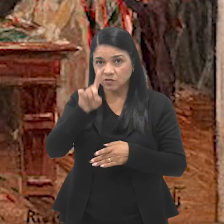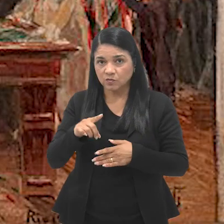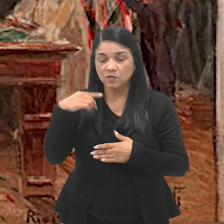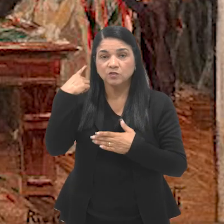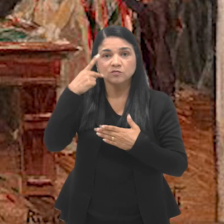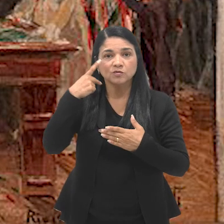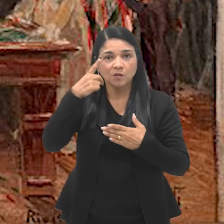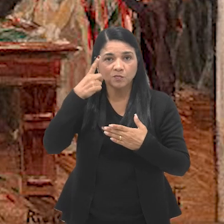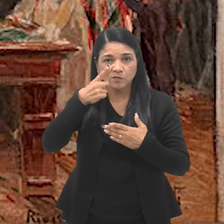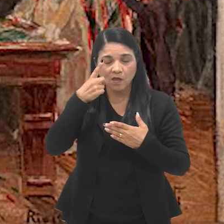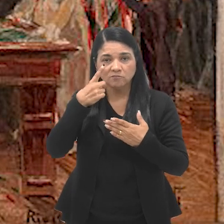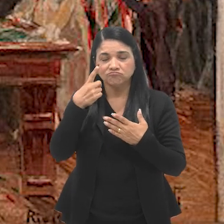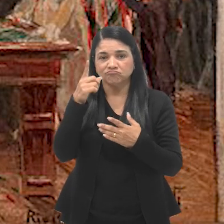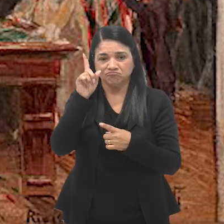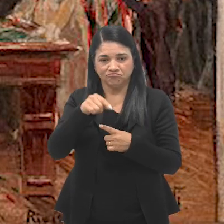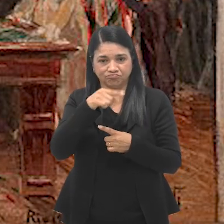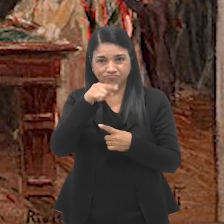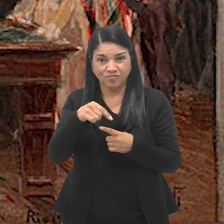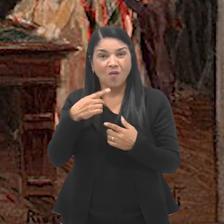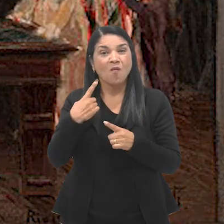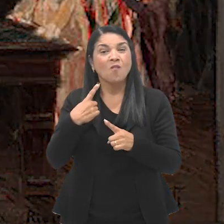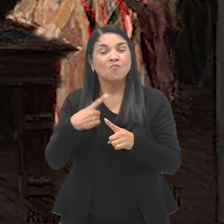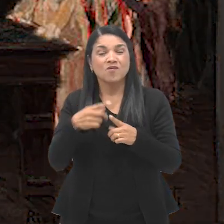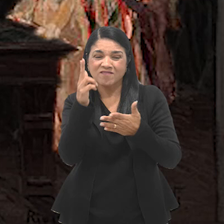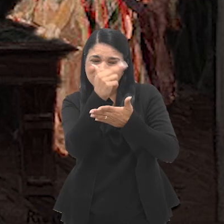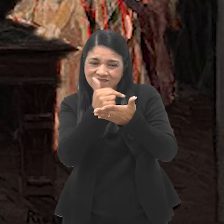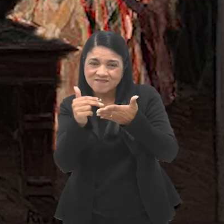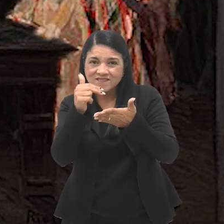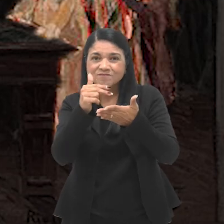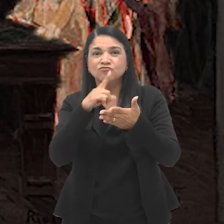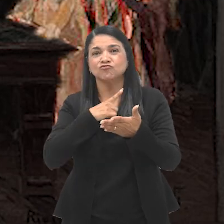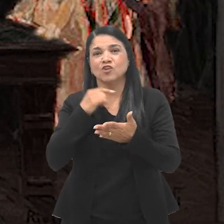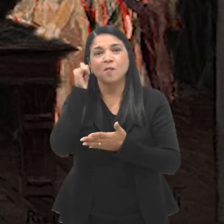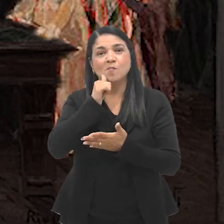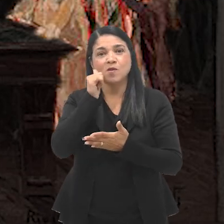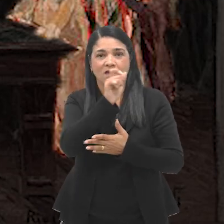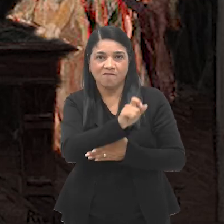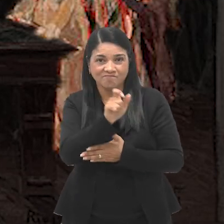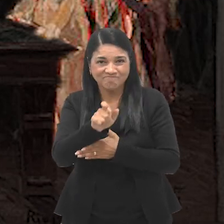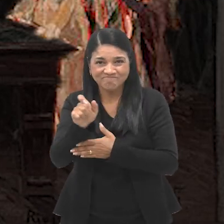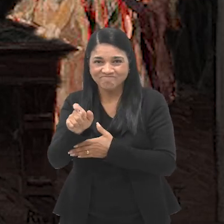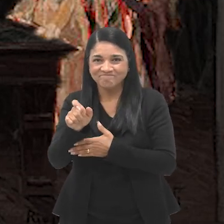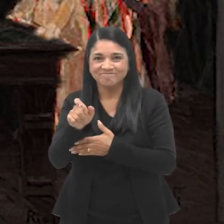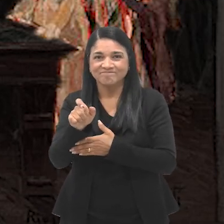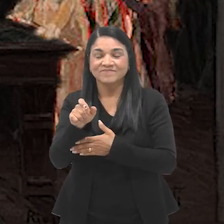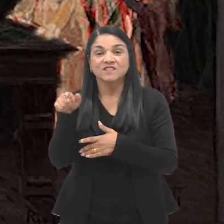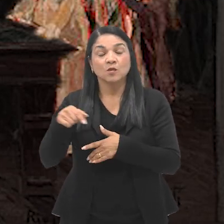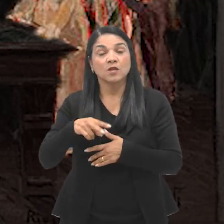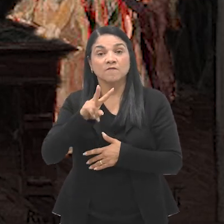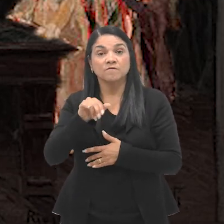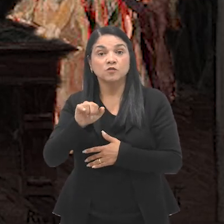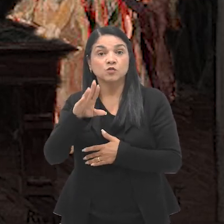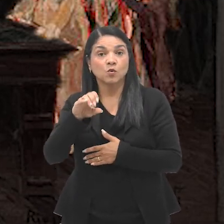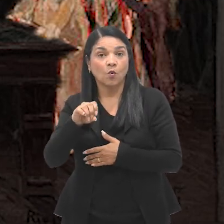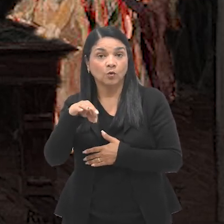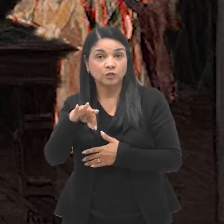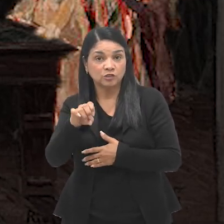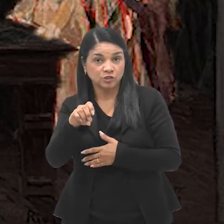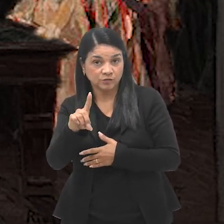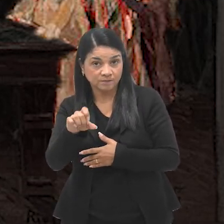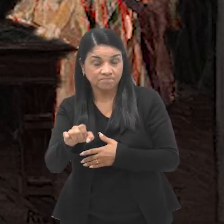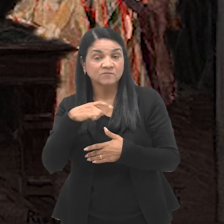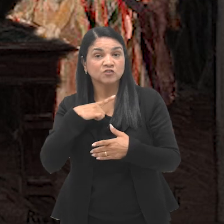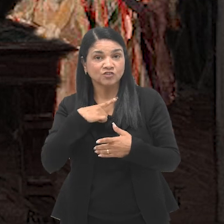mesa diretora da Câmara dos Deputados rejeita a proposta pela excessiva presença de mulheres na composição. E as mulheres eram uma tônica do